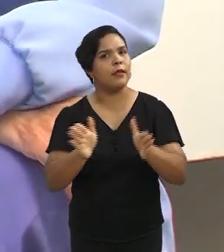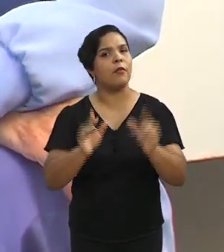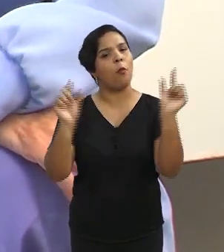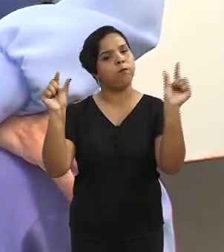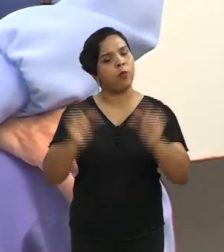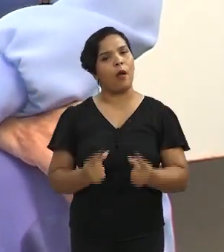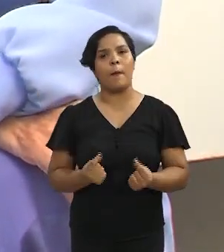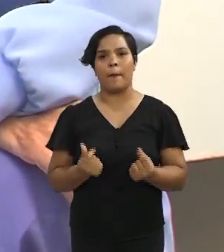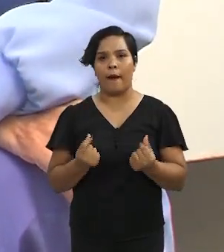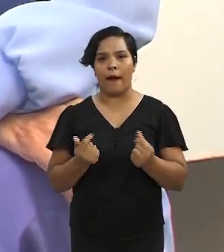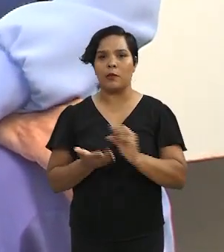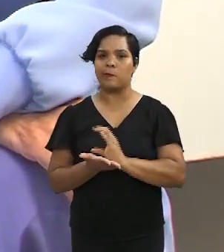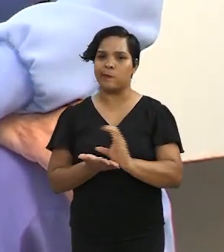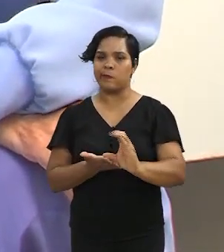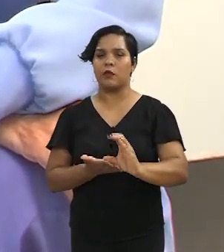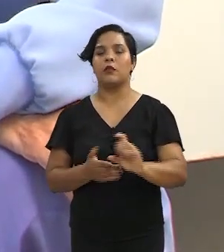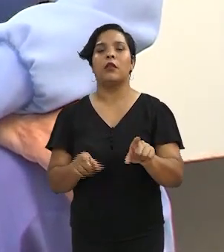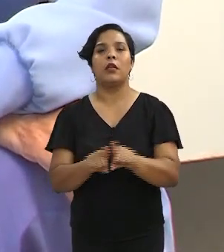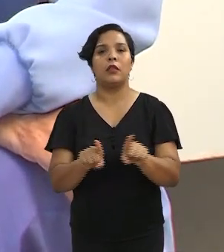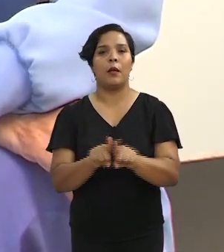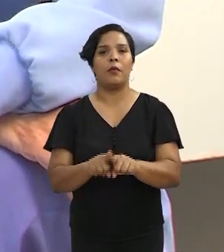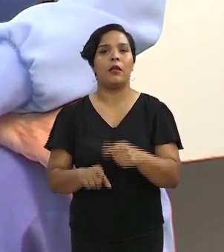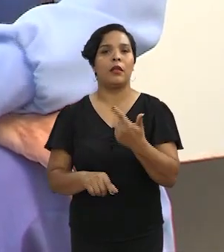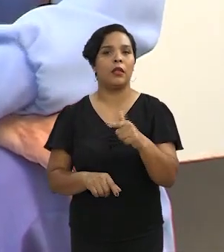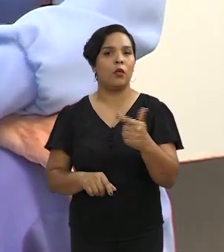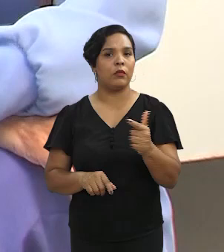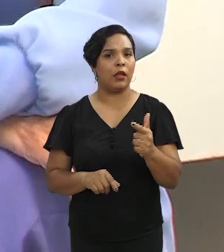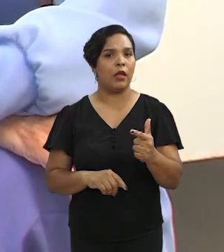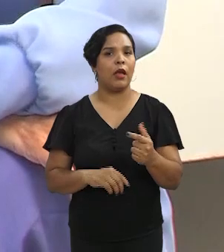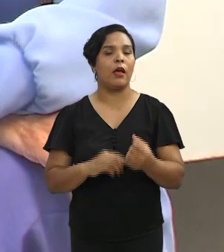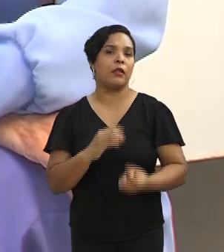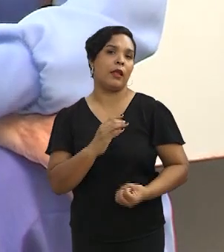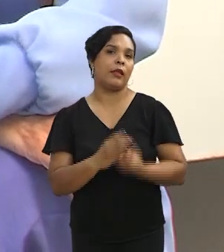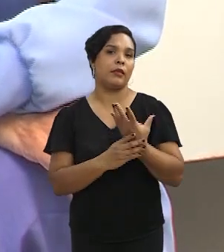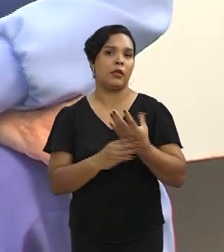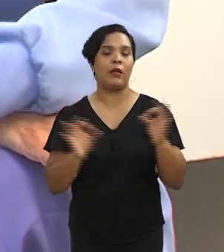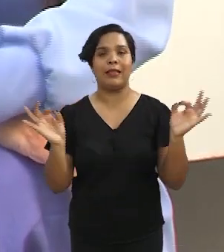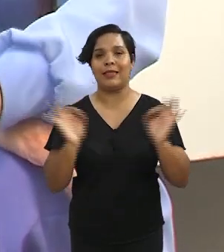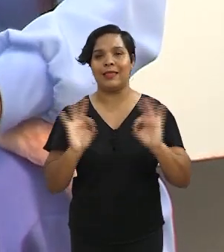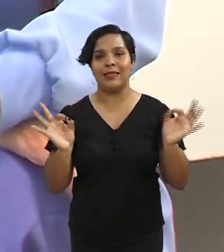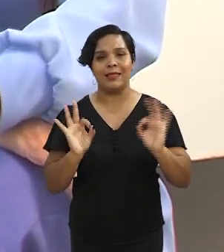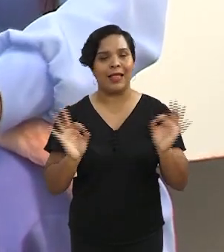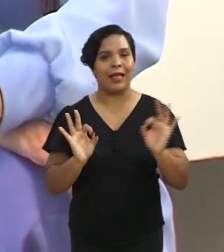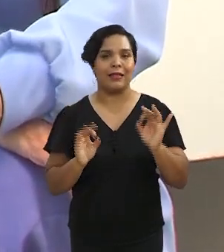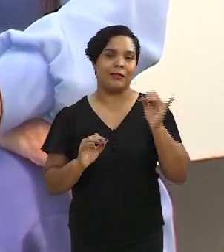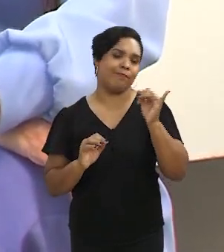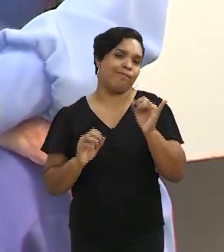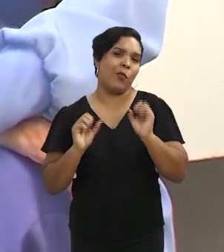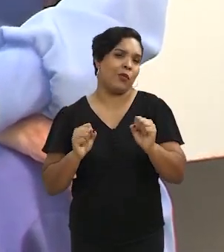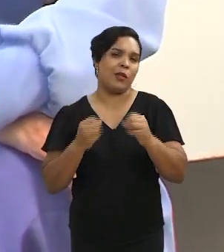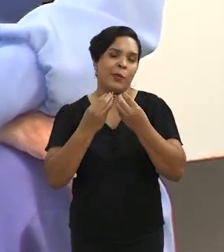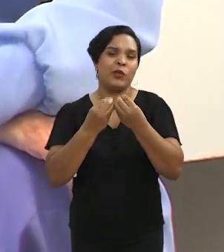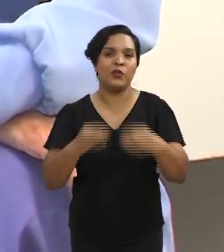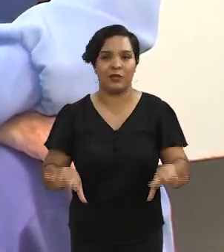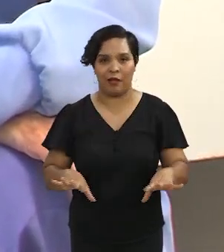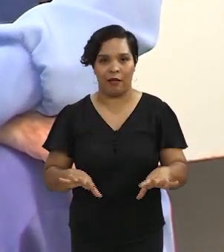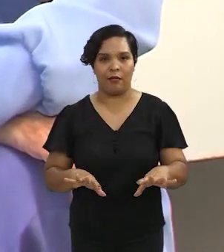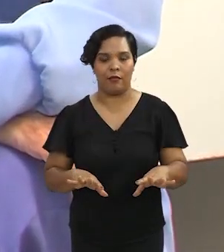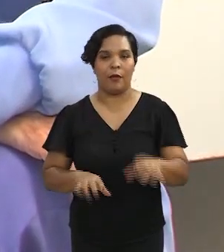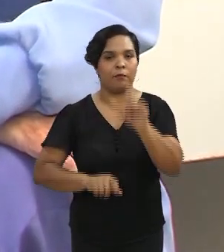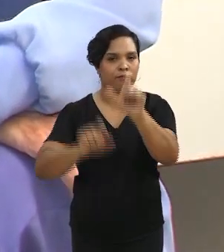custo baixo, né, e que não tenha na formulação nenhuma toxicidade.